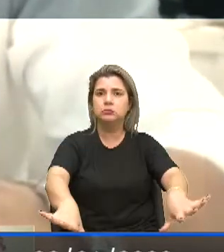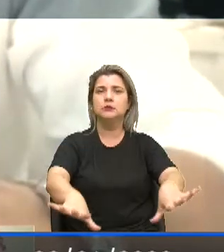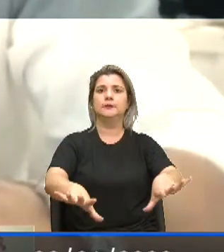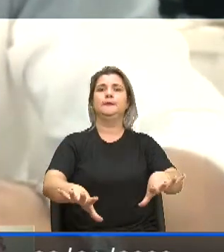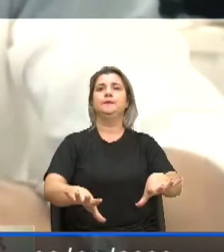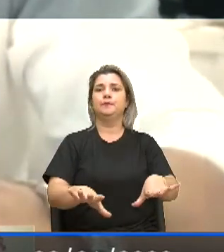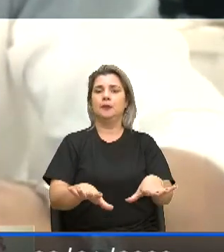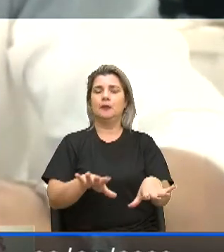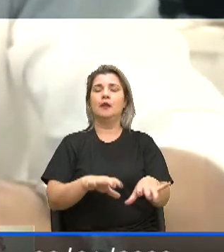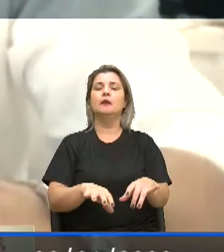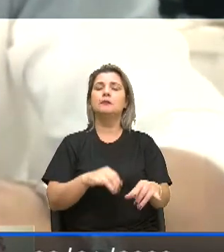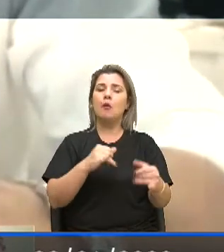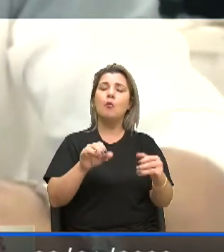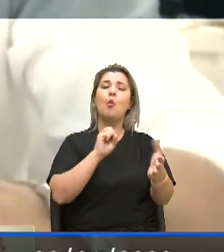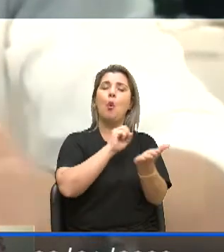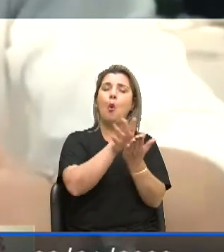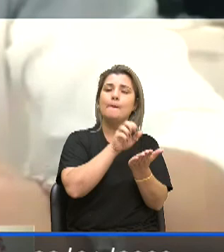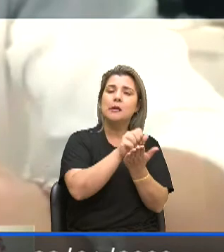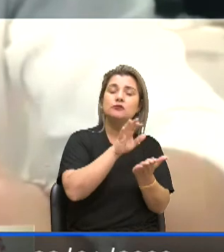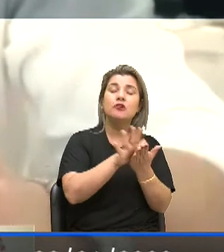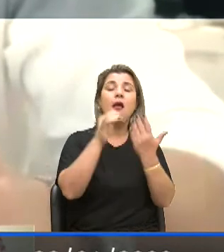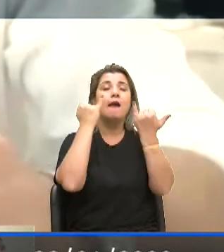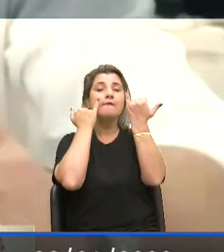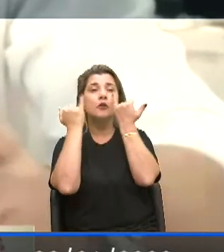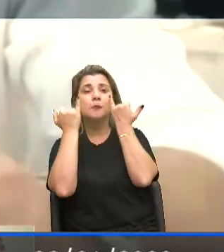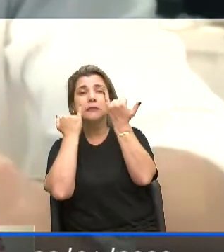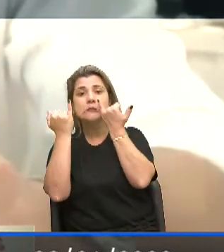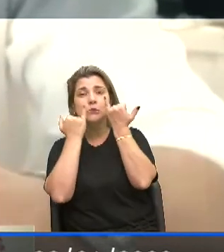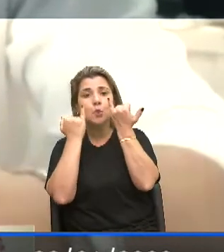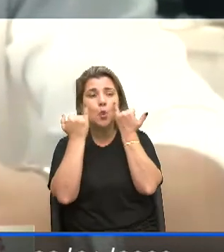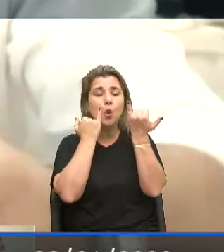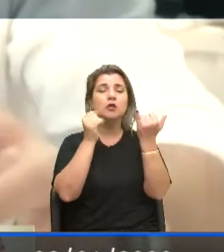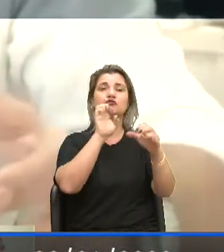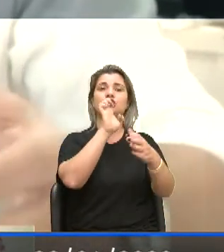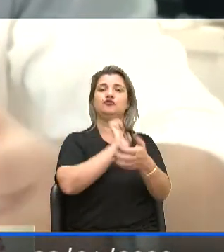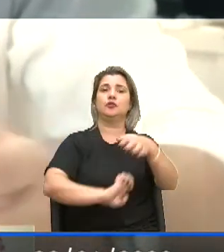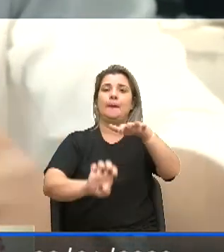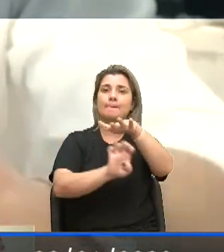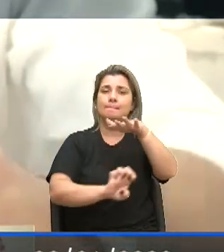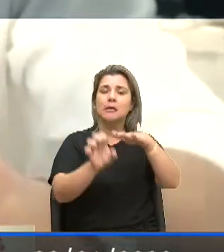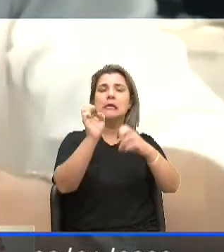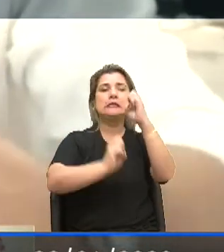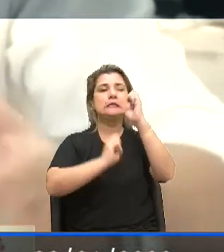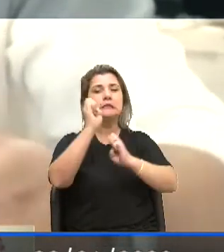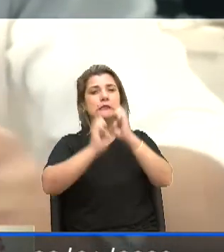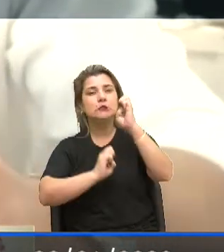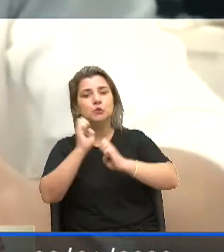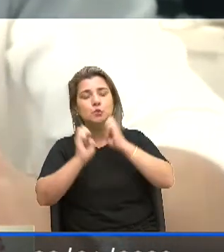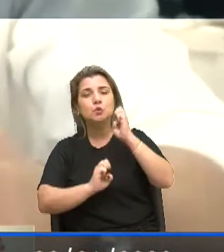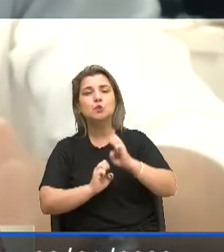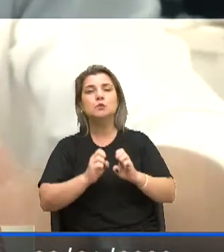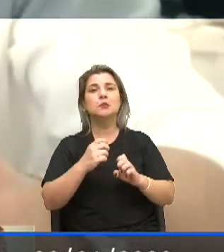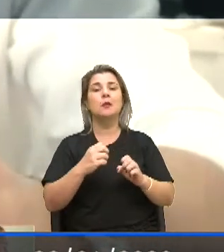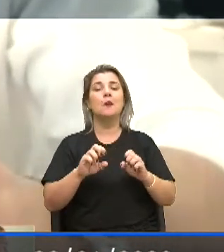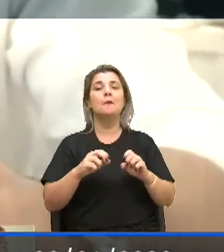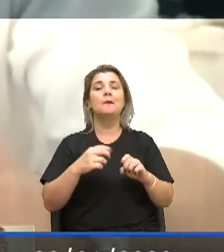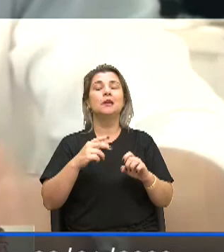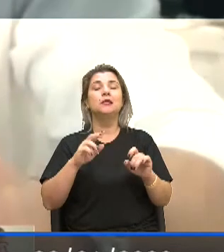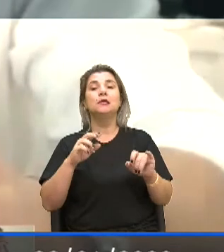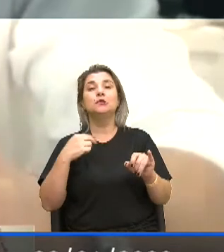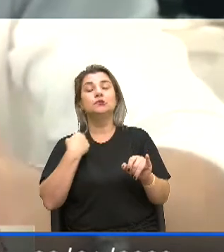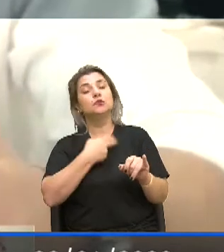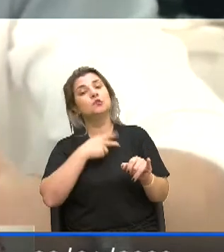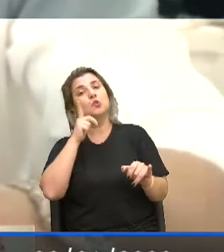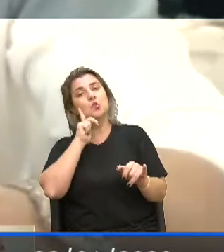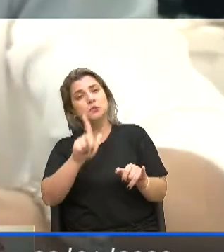empresas para as secretarias municipais de saúde, das regionais, para que a gente possa elucidar a investigação e adotar medidas